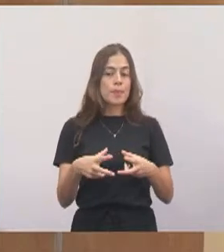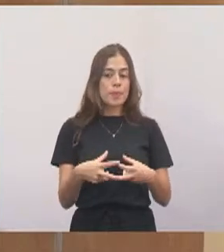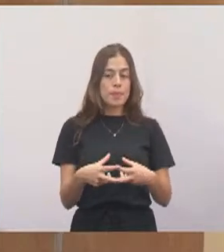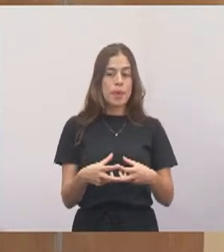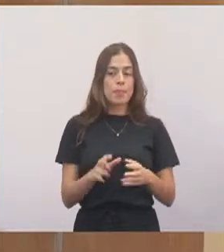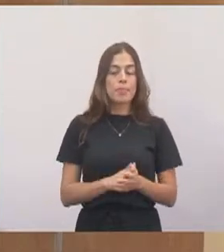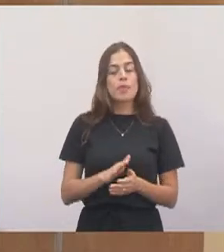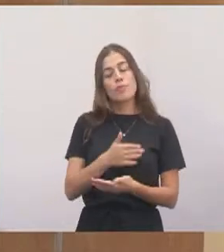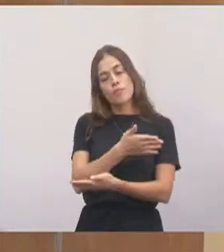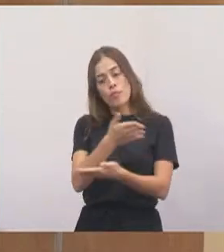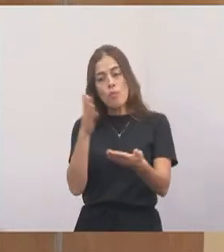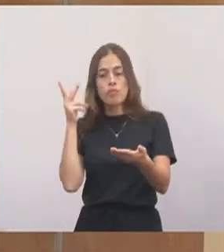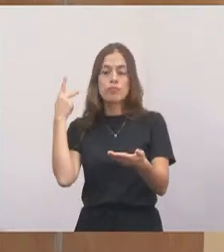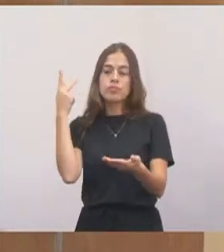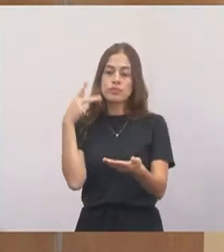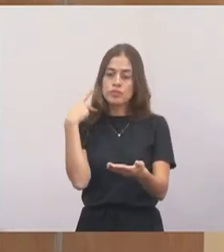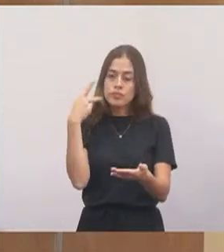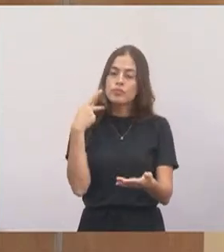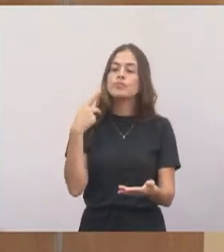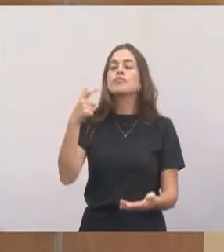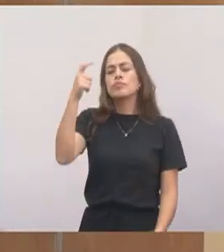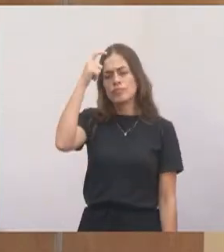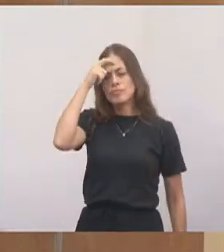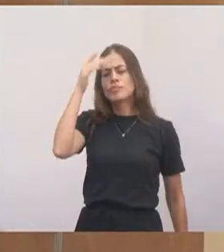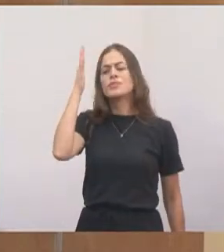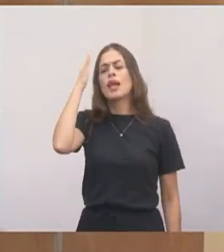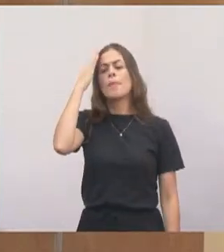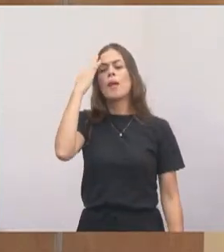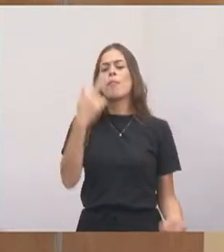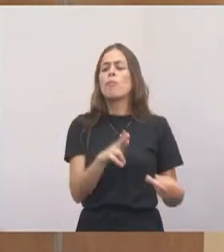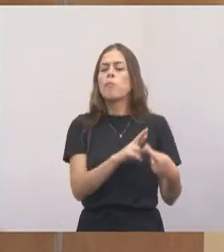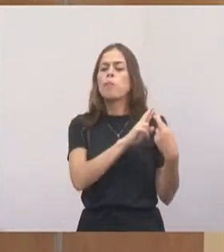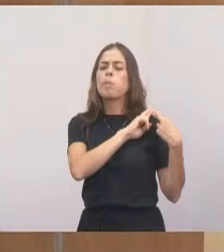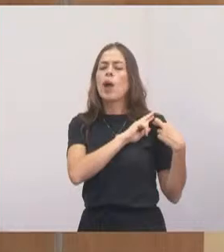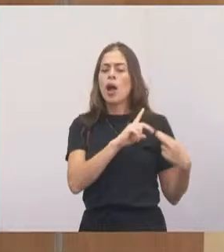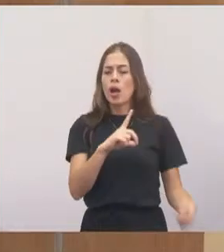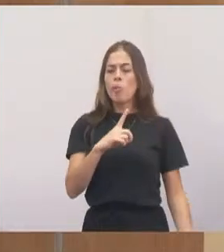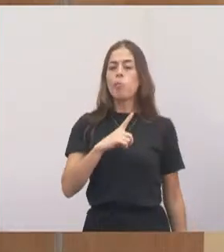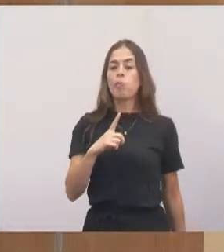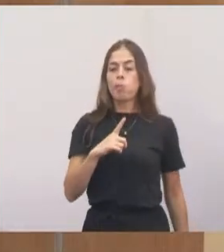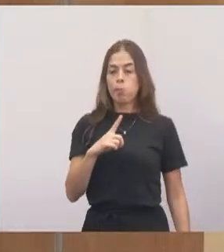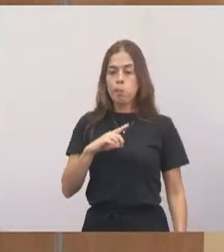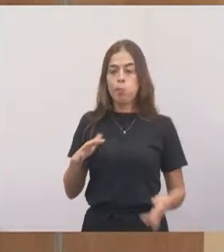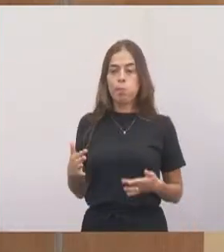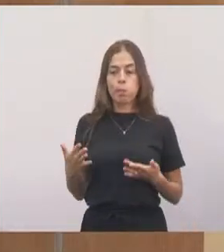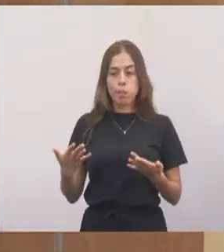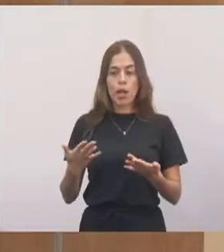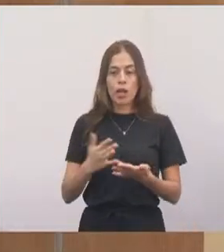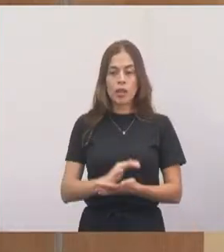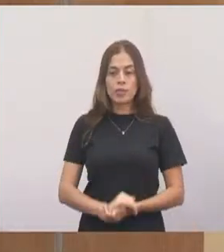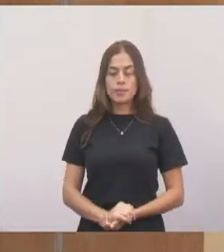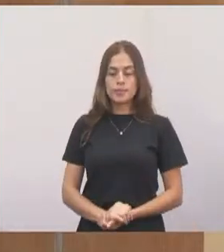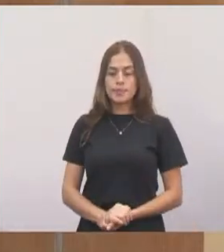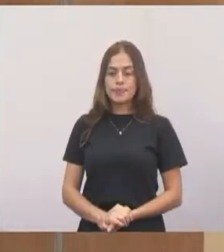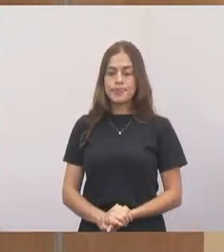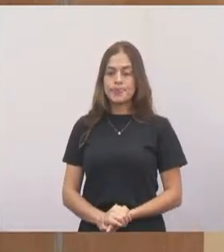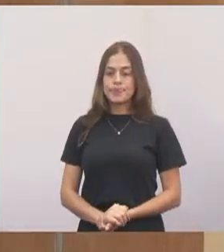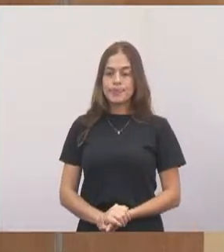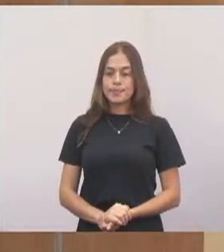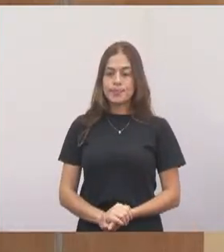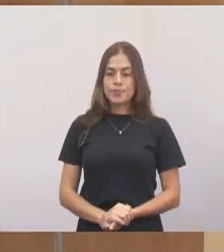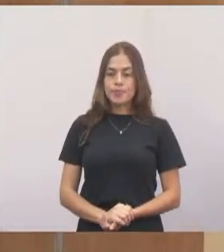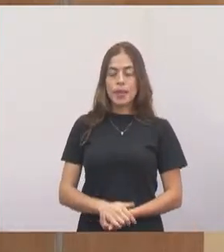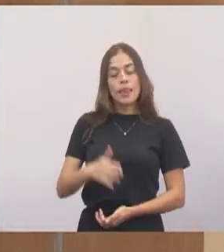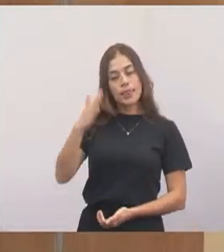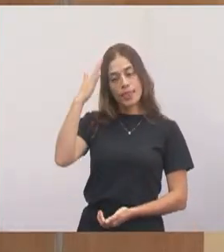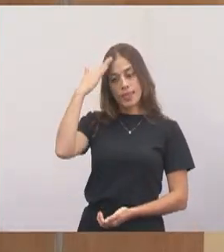Legislativa, cujos nobres vereadores, conscientes de responsabilidade de que são imbuídos,